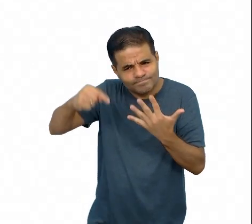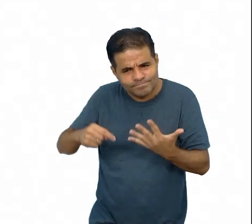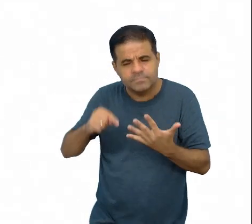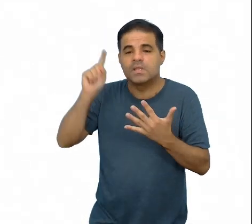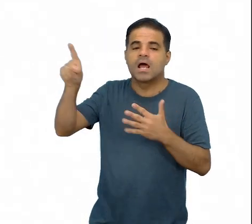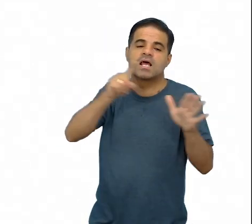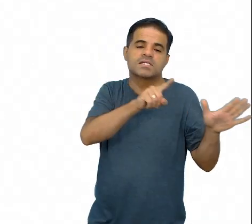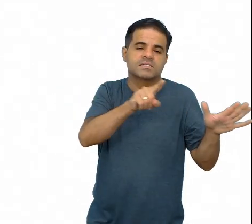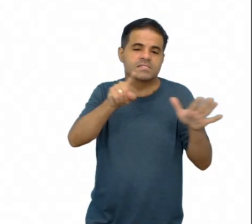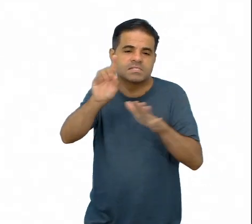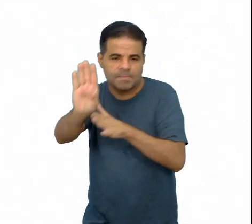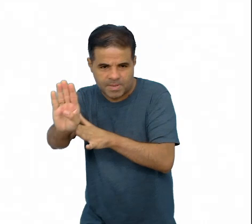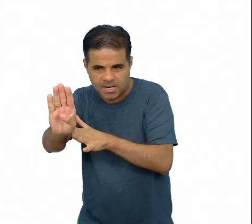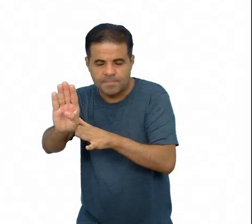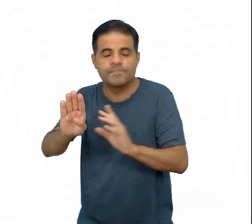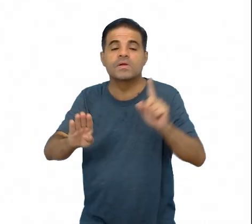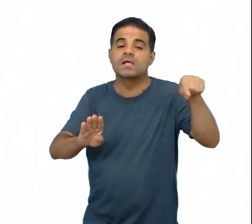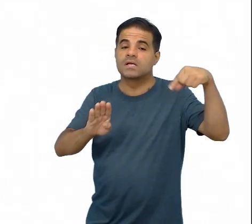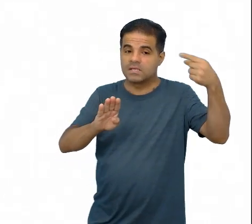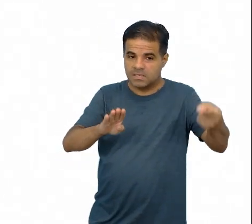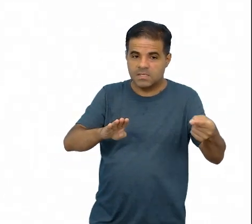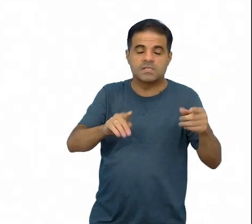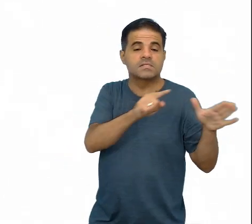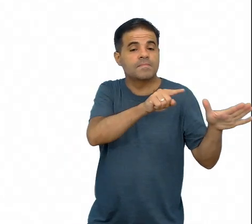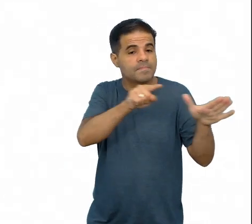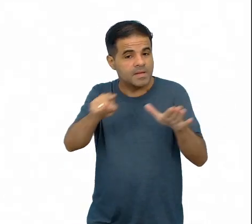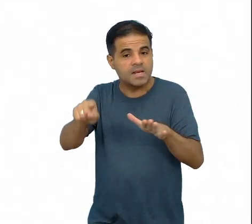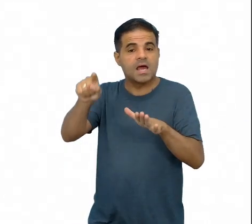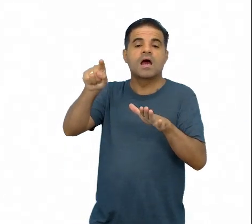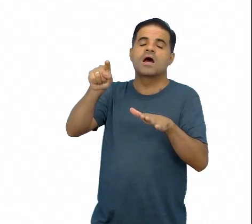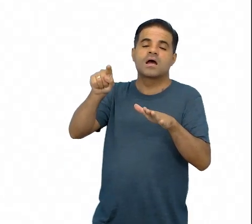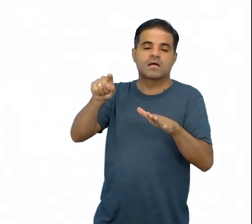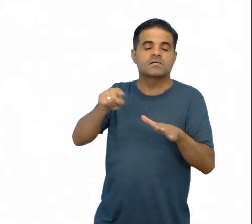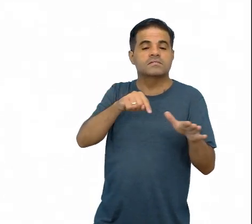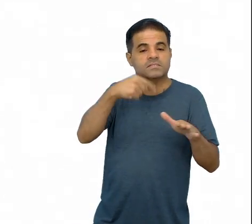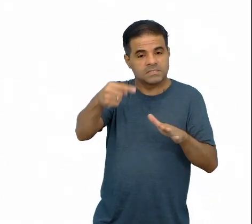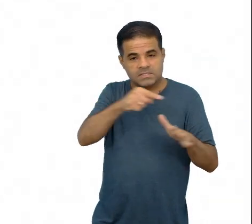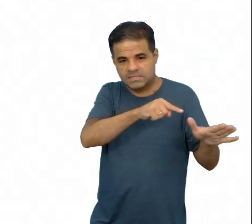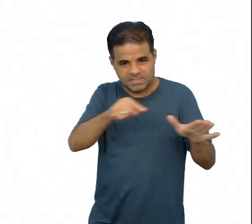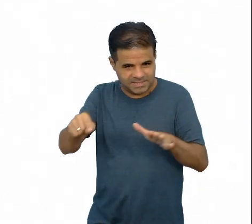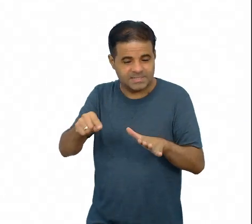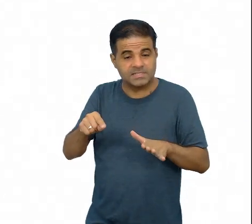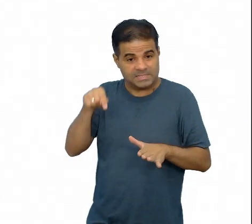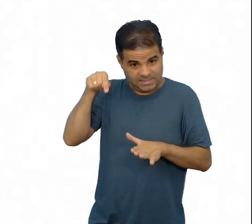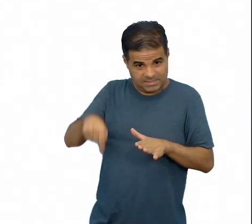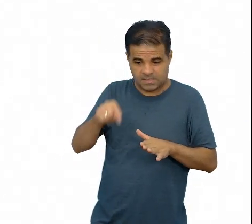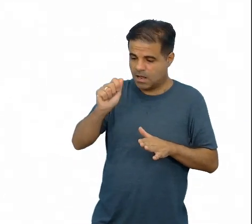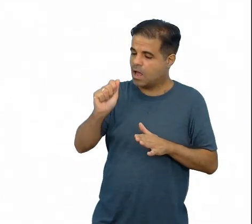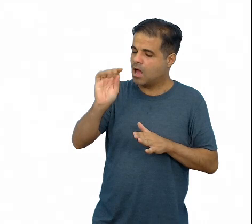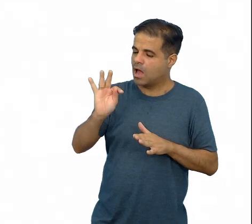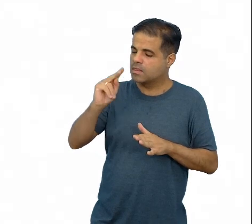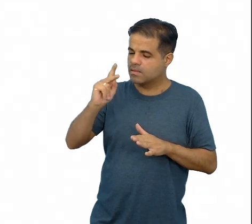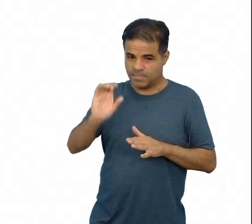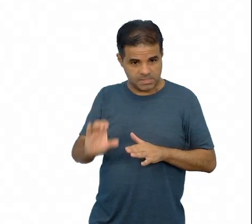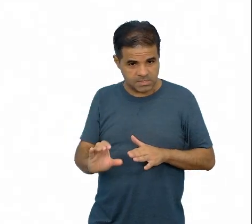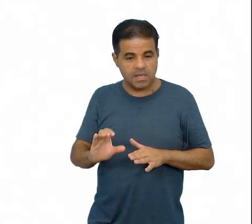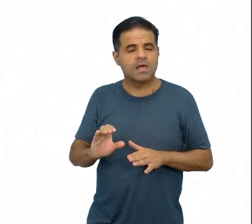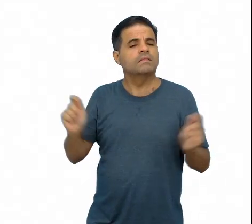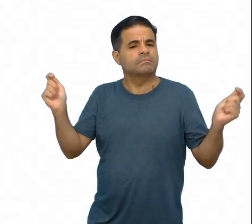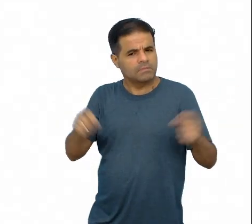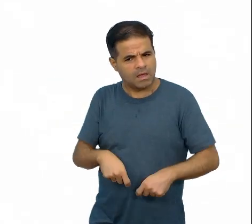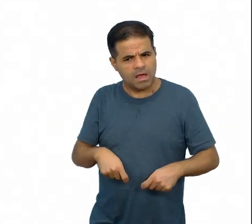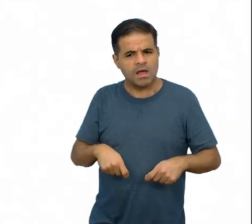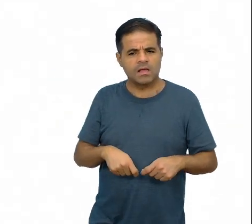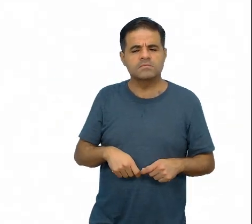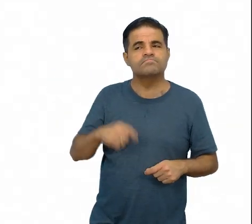da semana B, para que na semana, né, nesse ATPC aqui em específico, então,